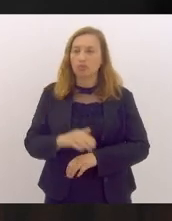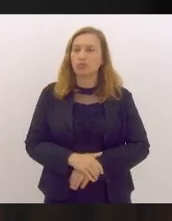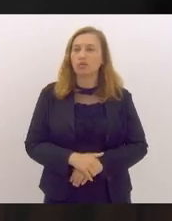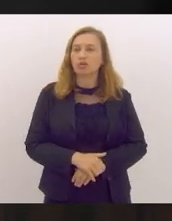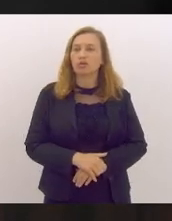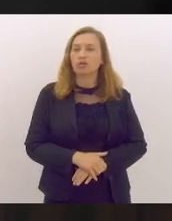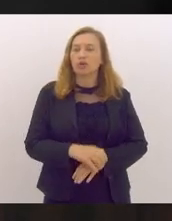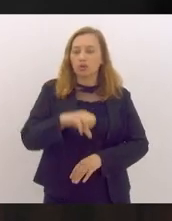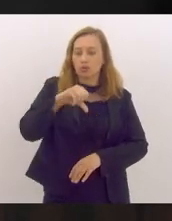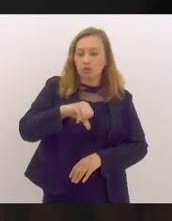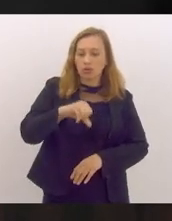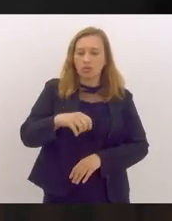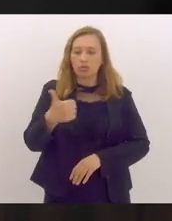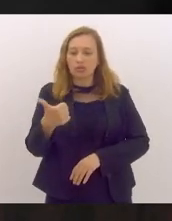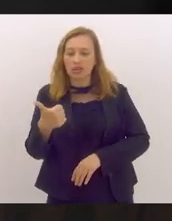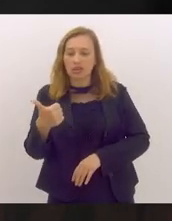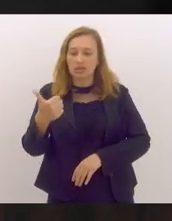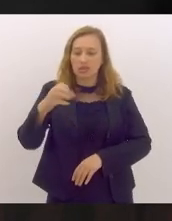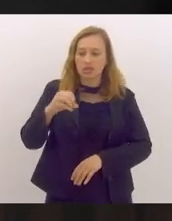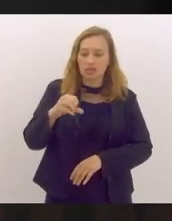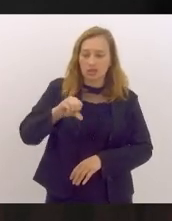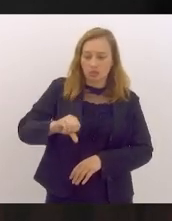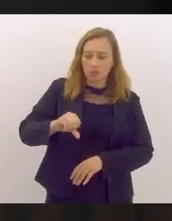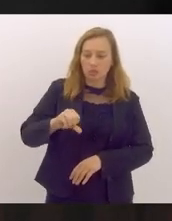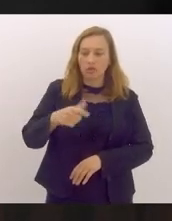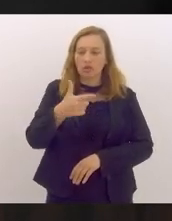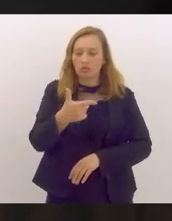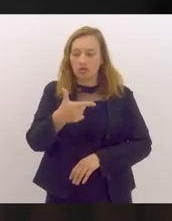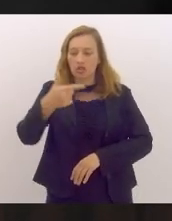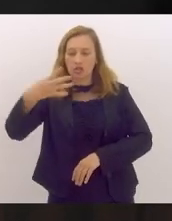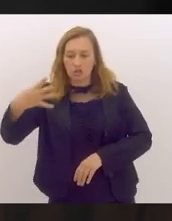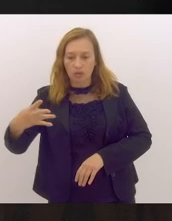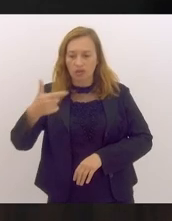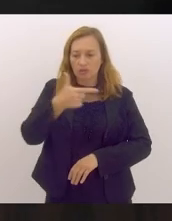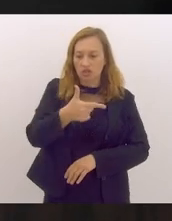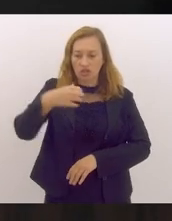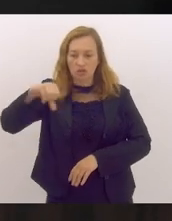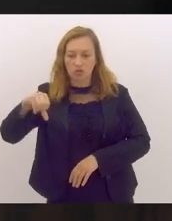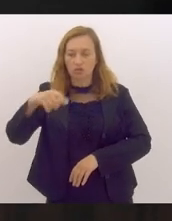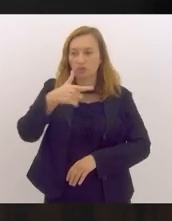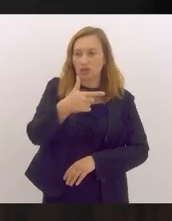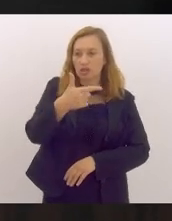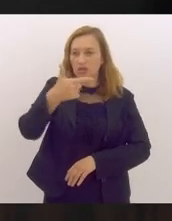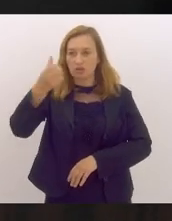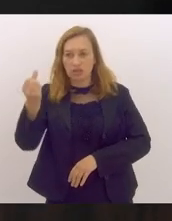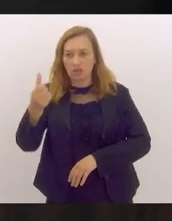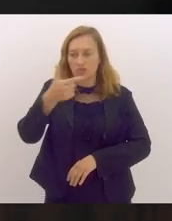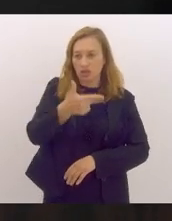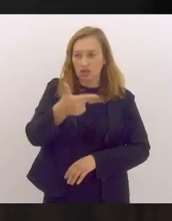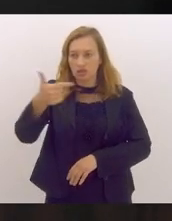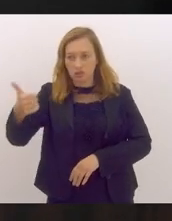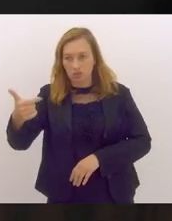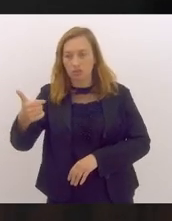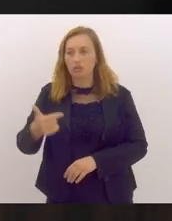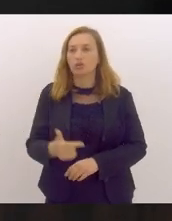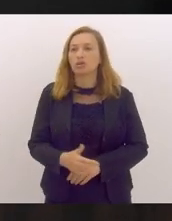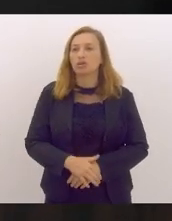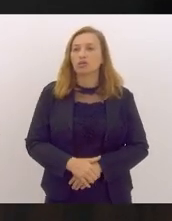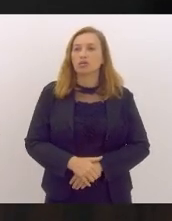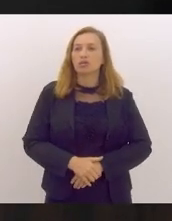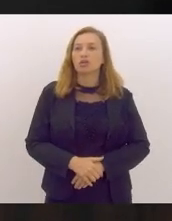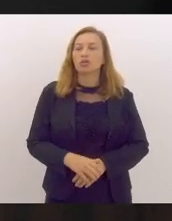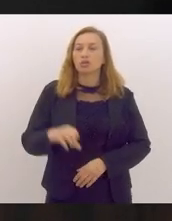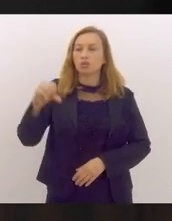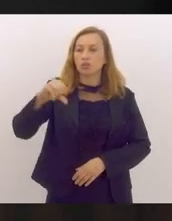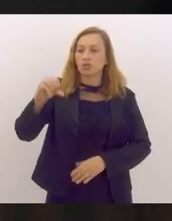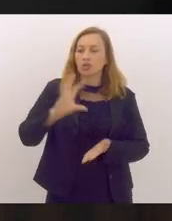Nono da pauta, 19º, 24º, 29º, 36º e 22º. O nono da